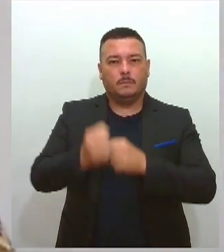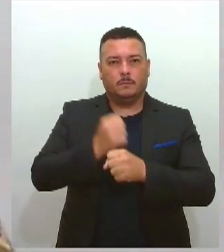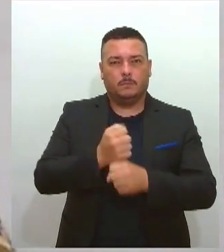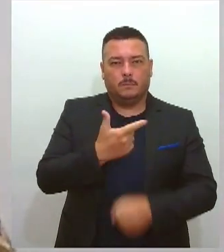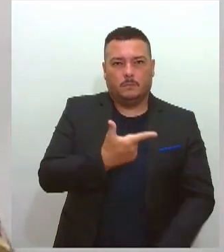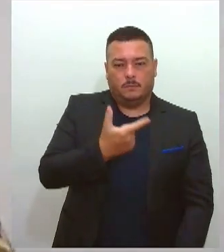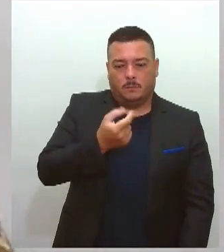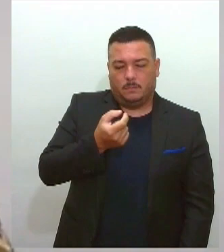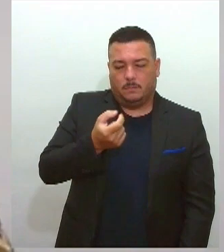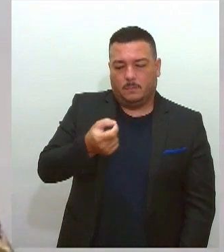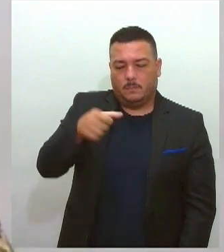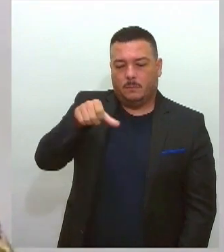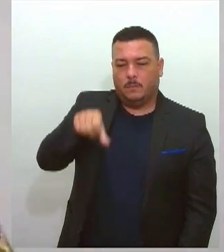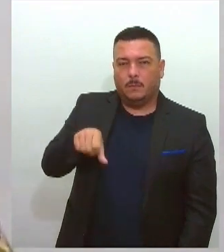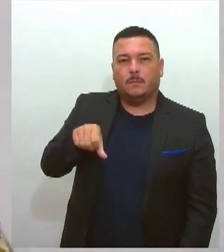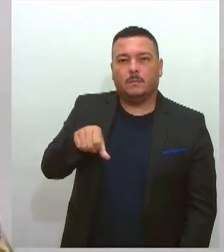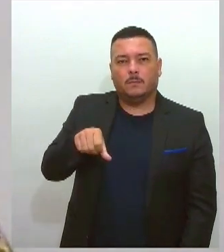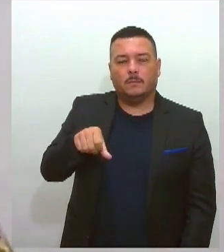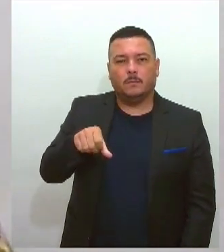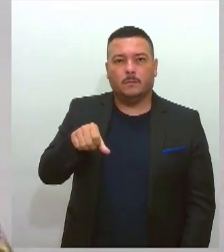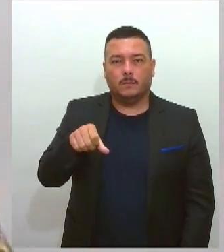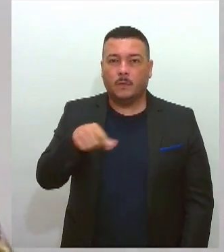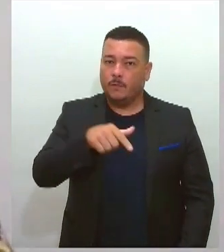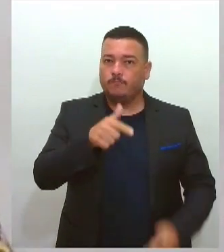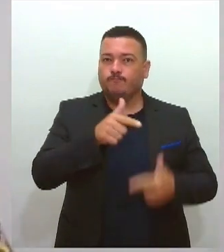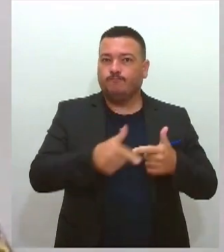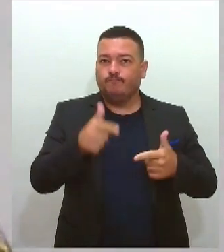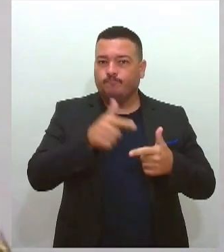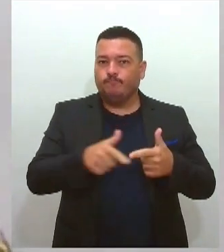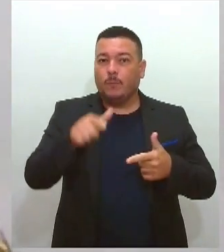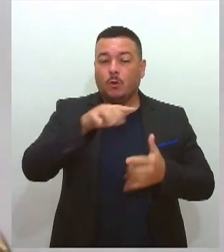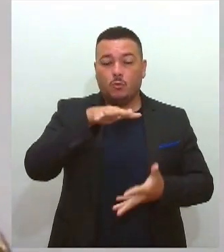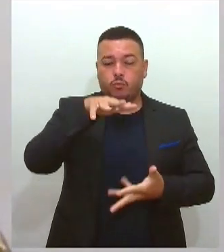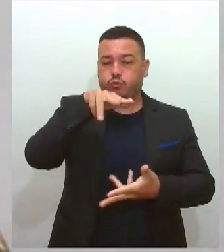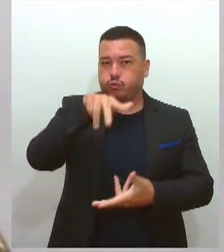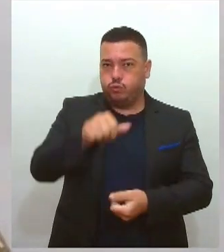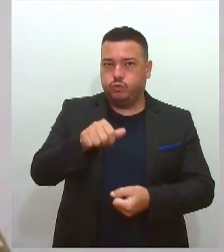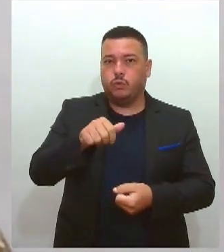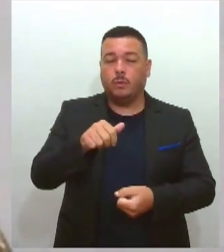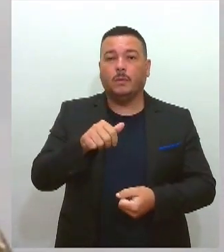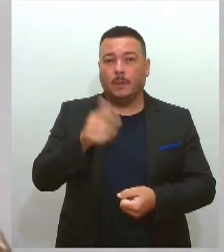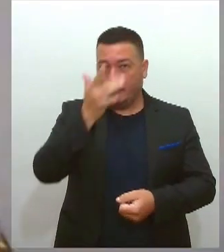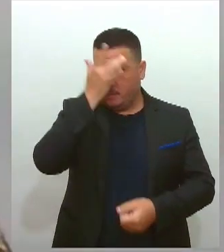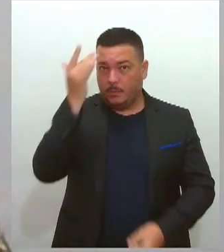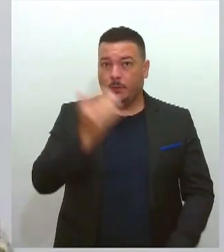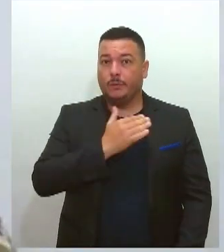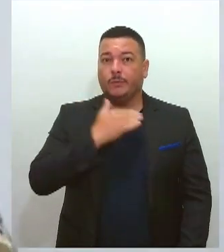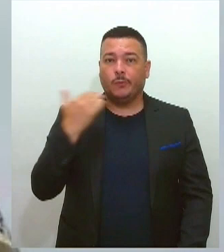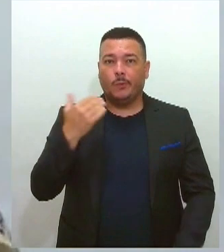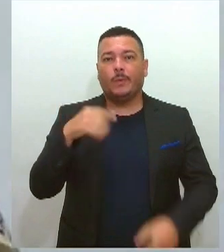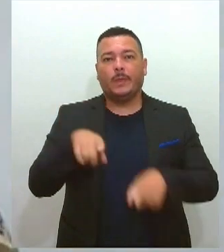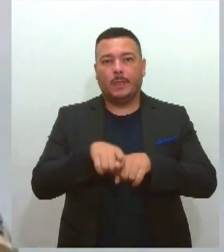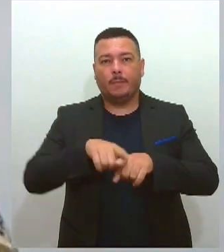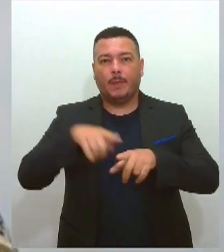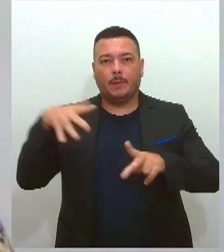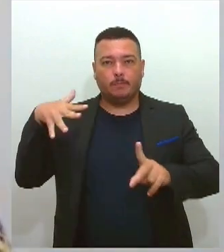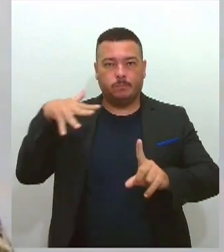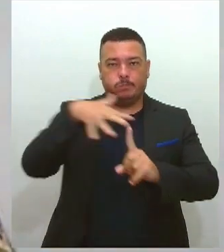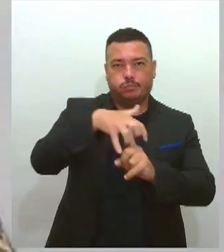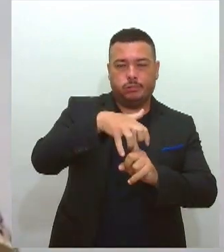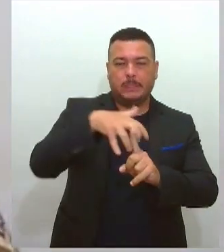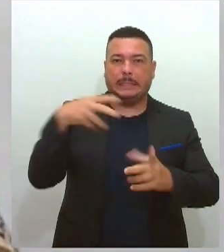2009, uma problemática muito grande a nível mundial, que é o número muito alto de sinistros, acidentes de trânsito. E